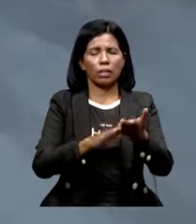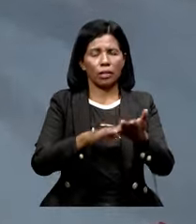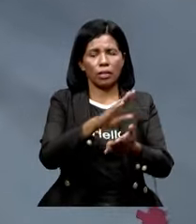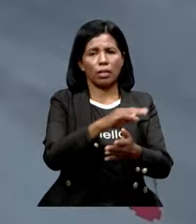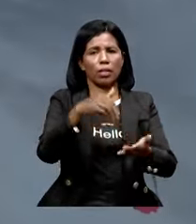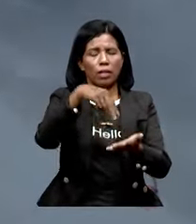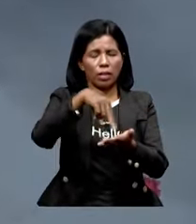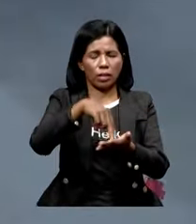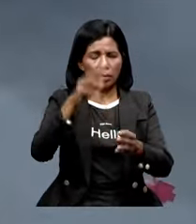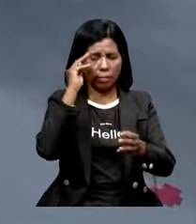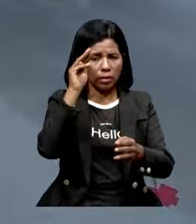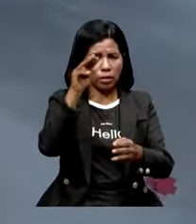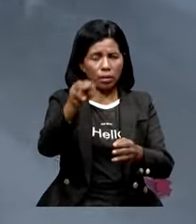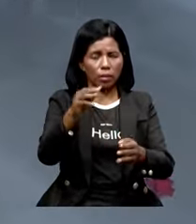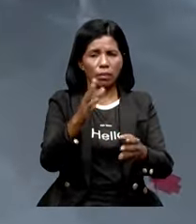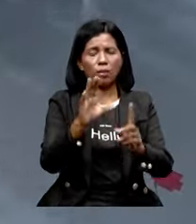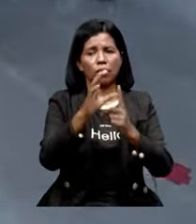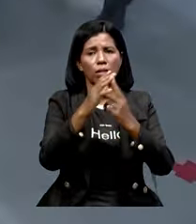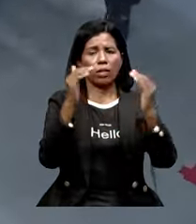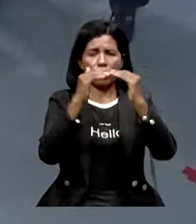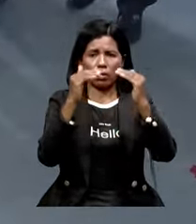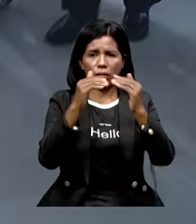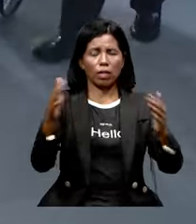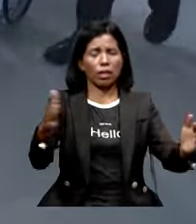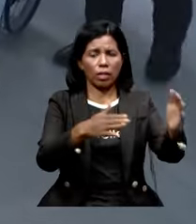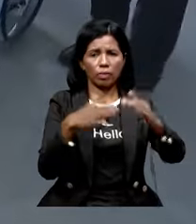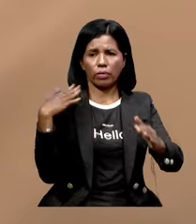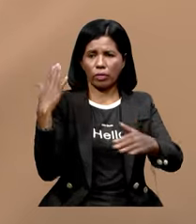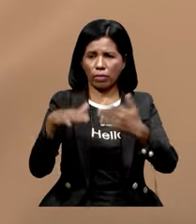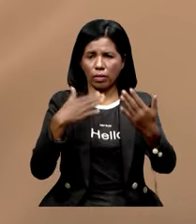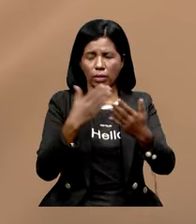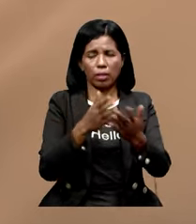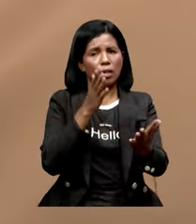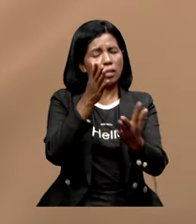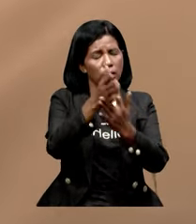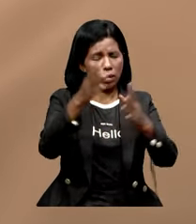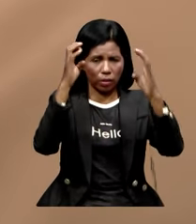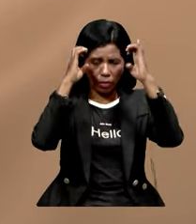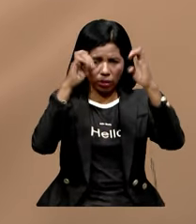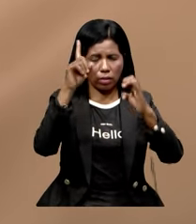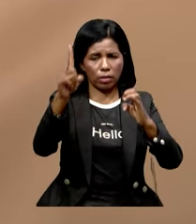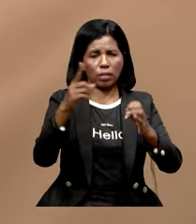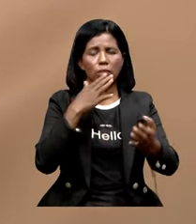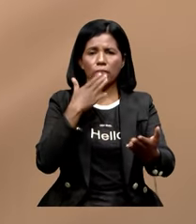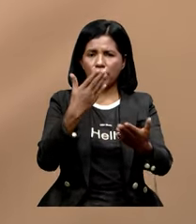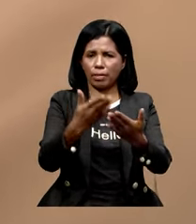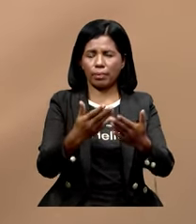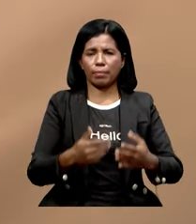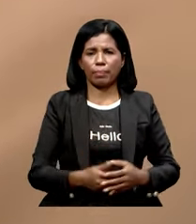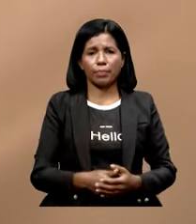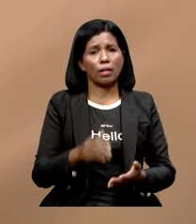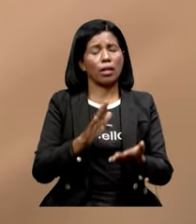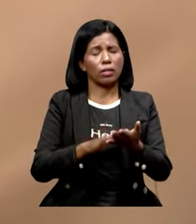Harry Romissão ato promove cultura encontro, a livro Jovem Sira, o de acesso à educação e da qualidade.